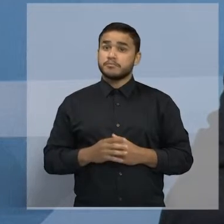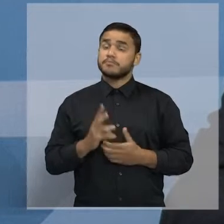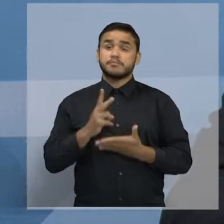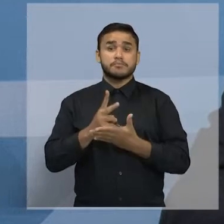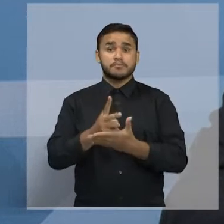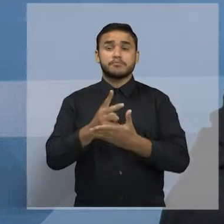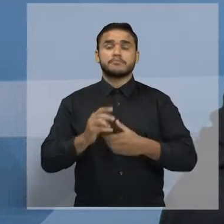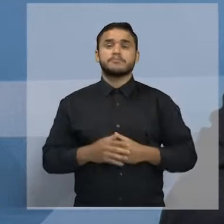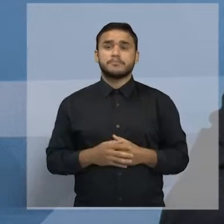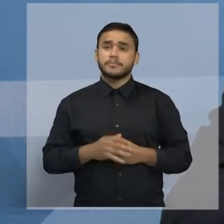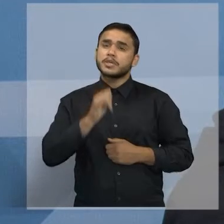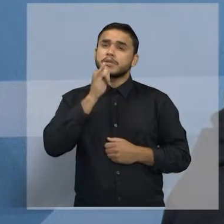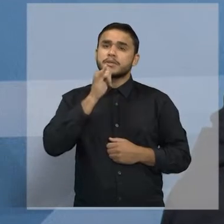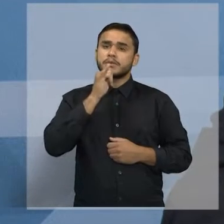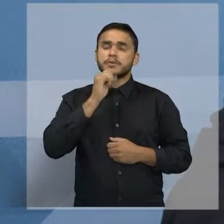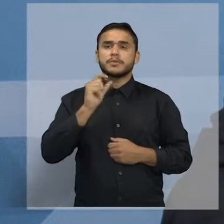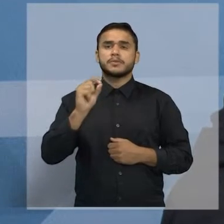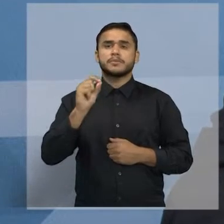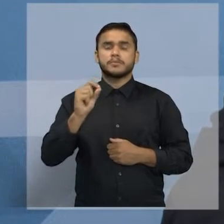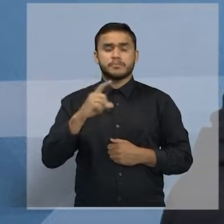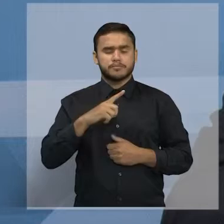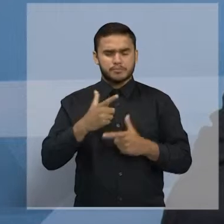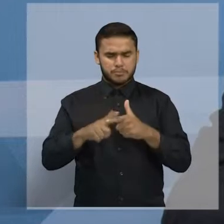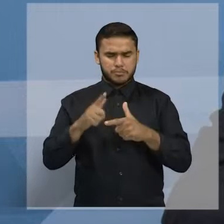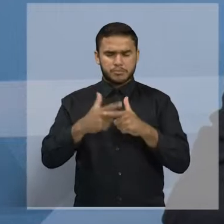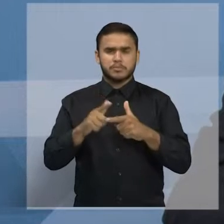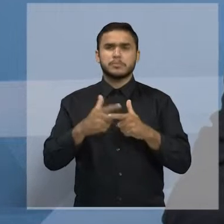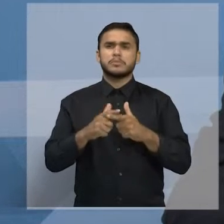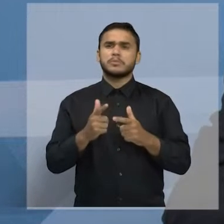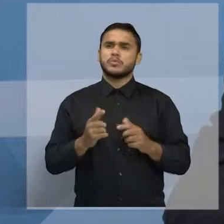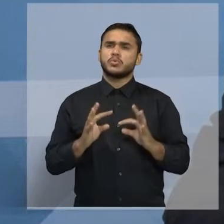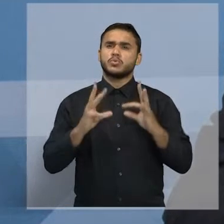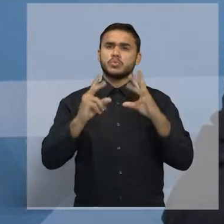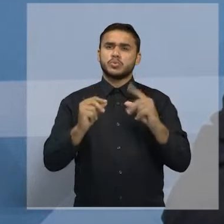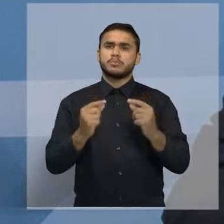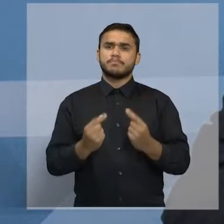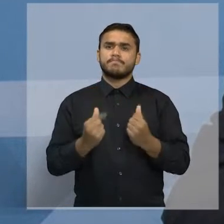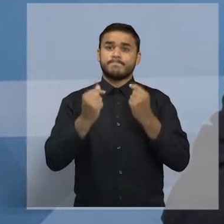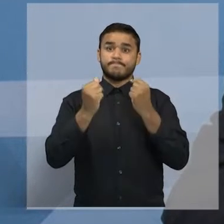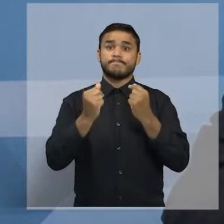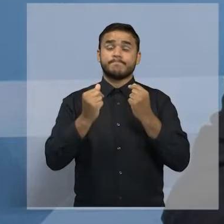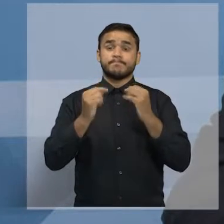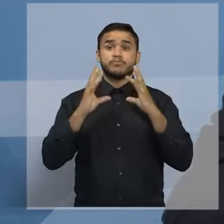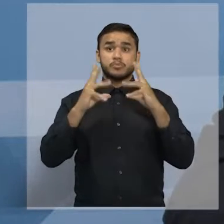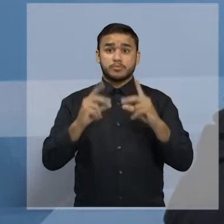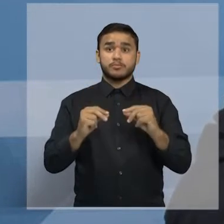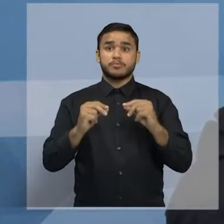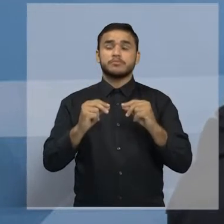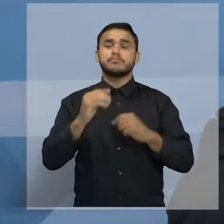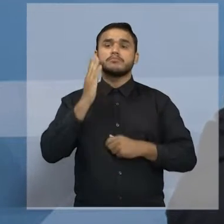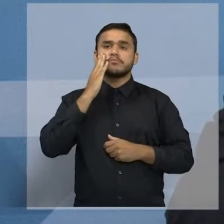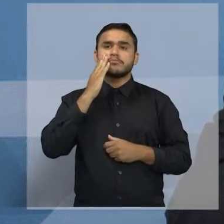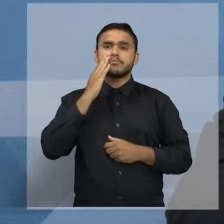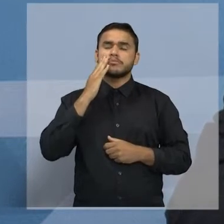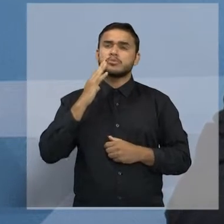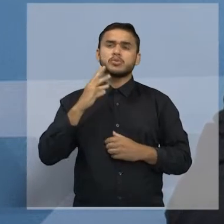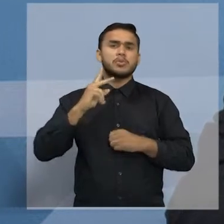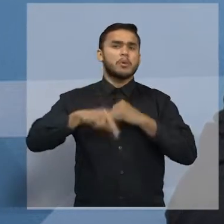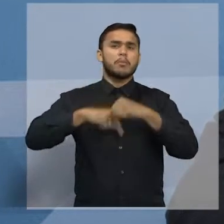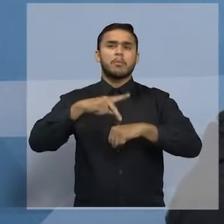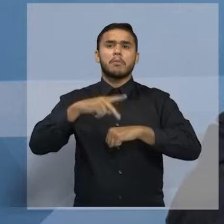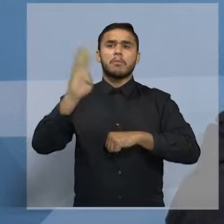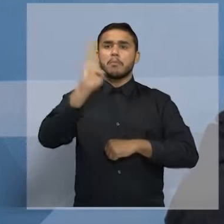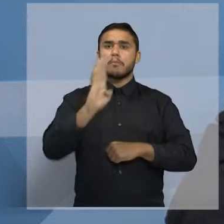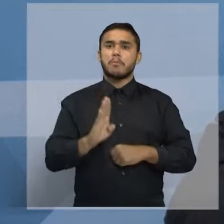que o governo tem comunicado. Por exemplo, vai resolver o problema fiscal do Brasil, vai retomar o crescimento